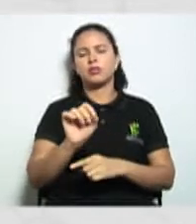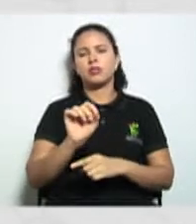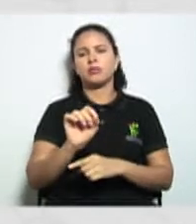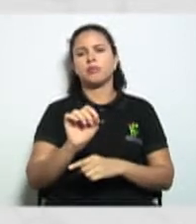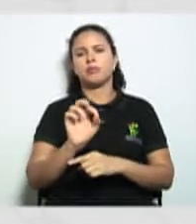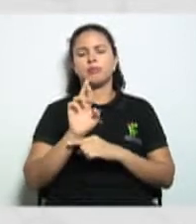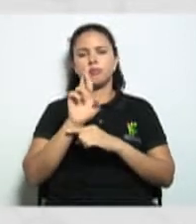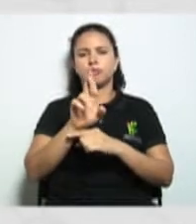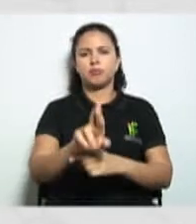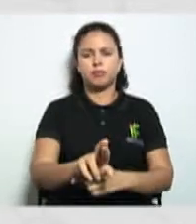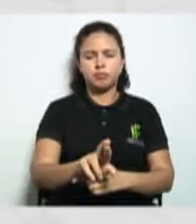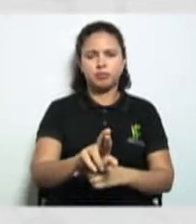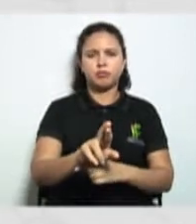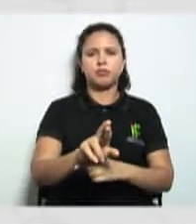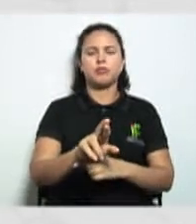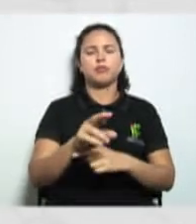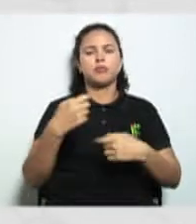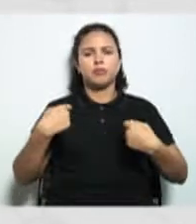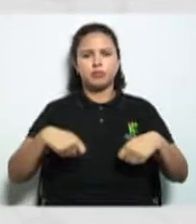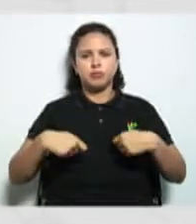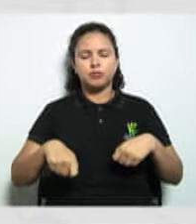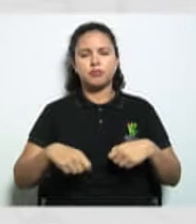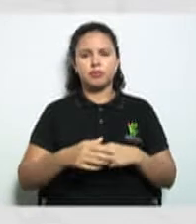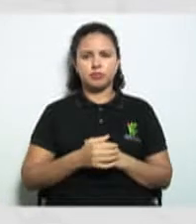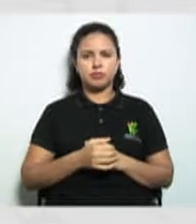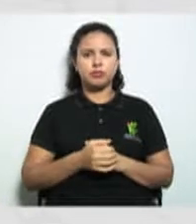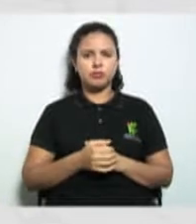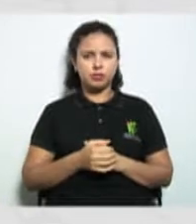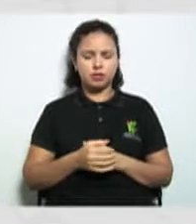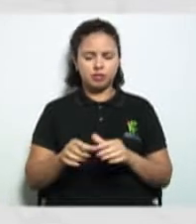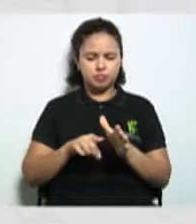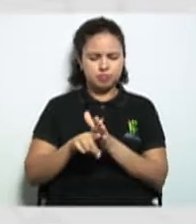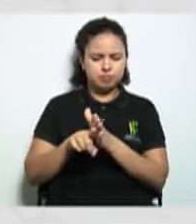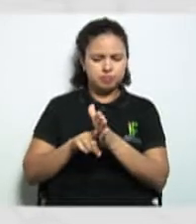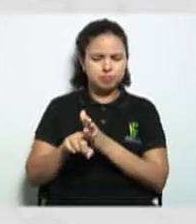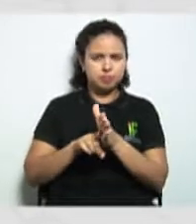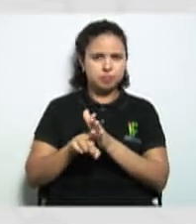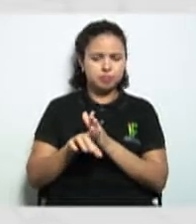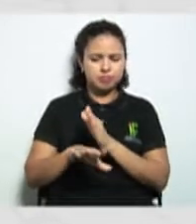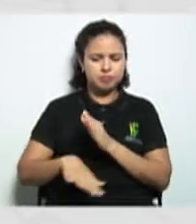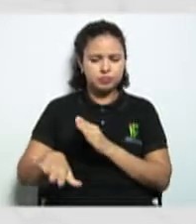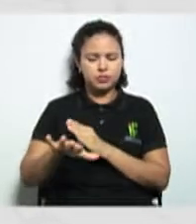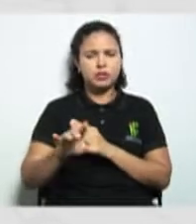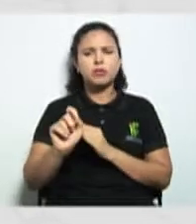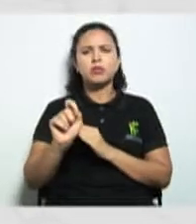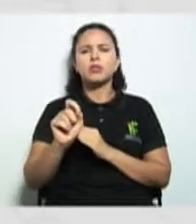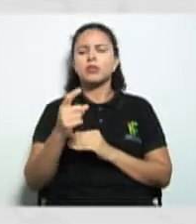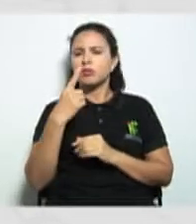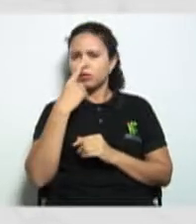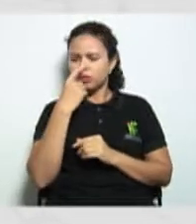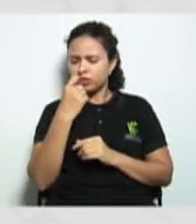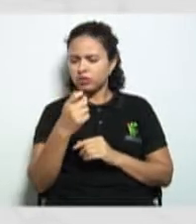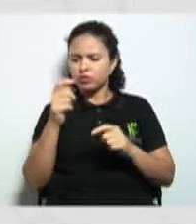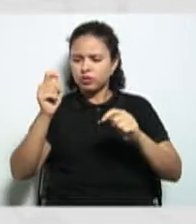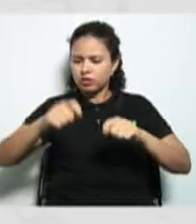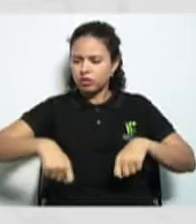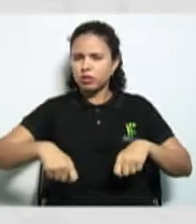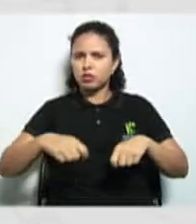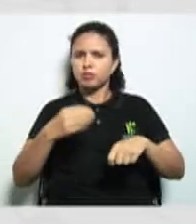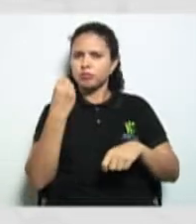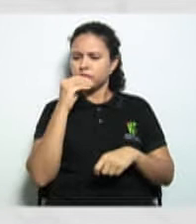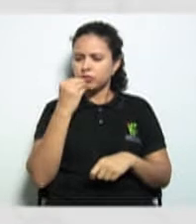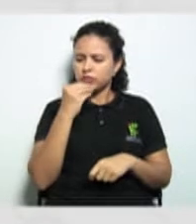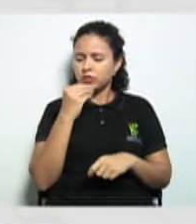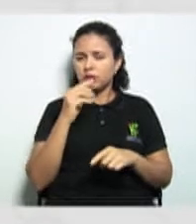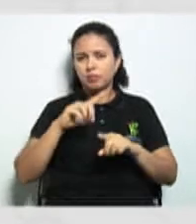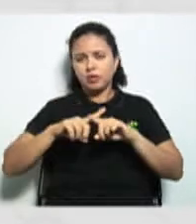fazer com esse lixo? Preciso de uma solução. Analisar a situação. Eu tenho lá um lixo que poderia ser reaproveitado e não está